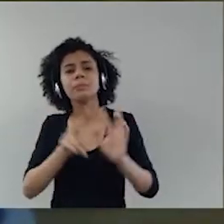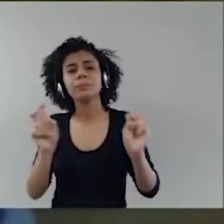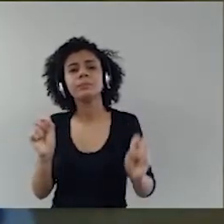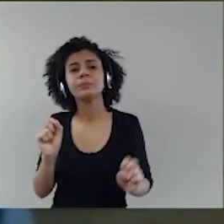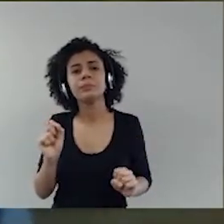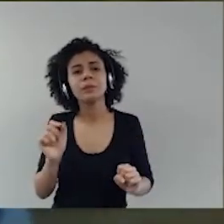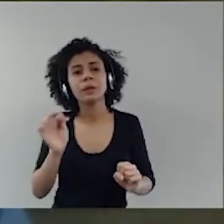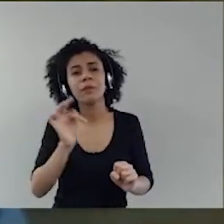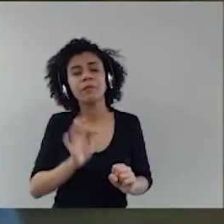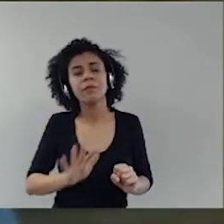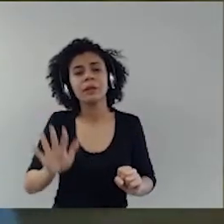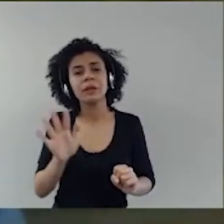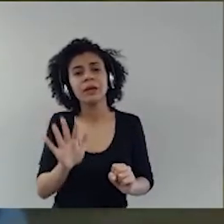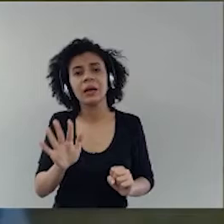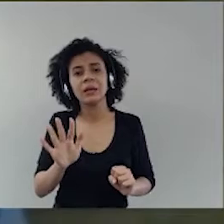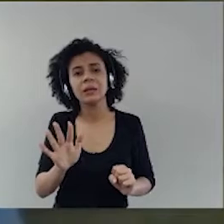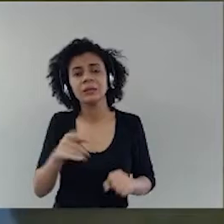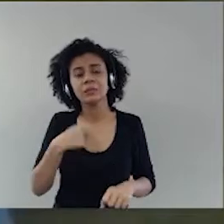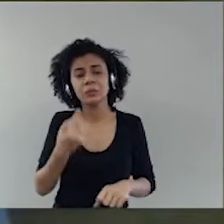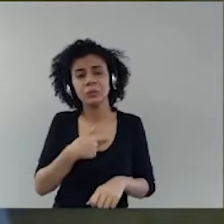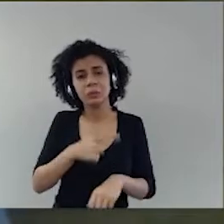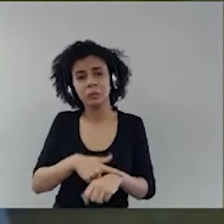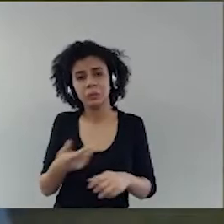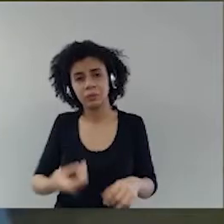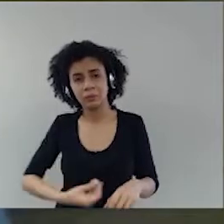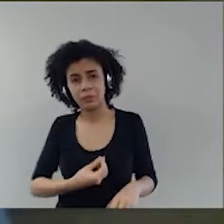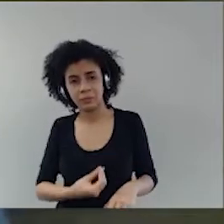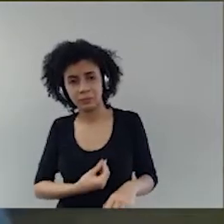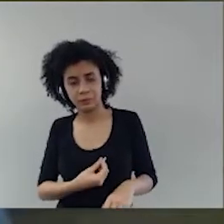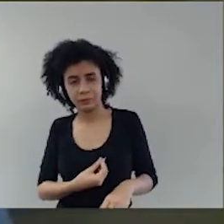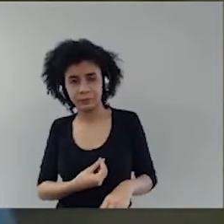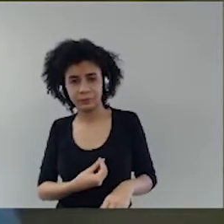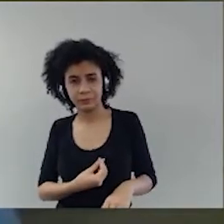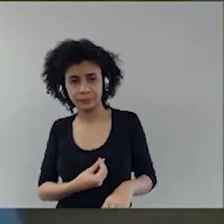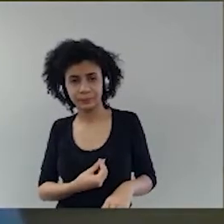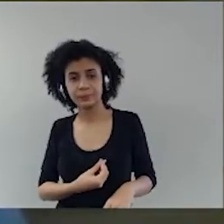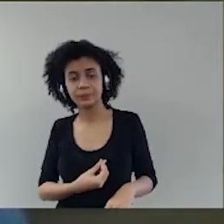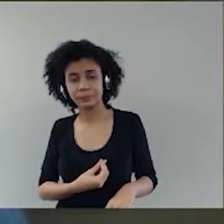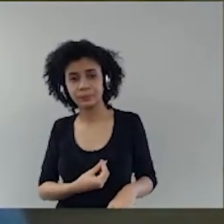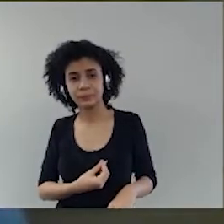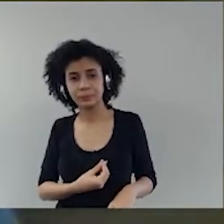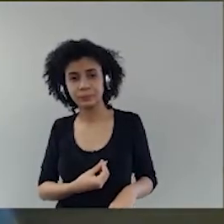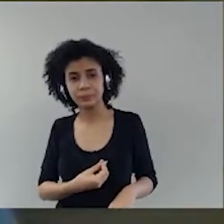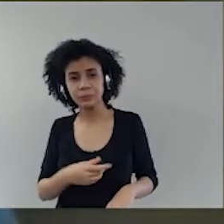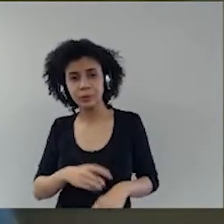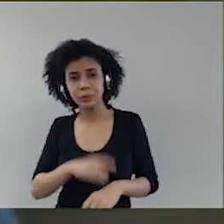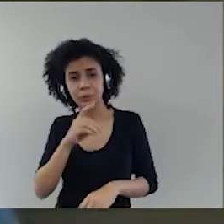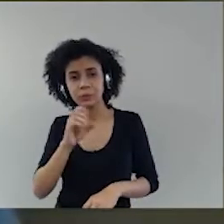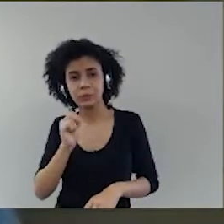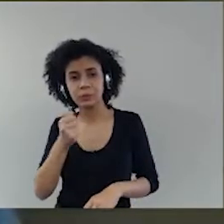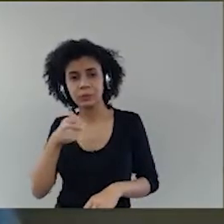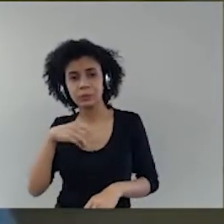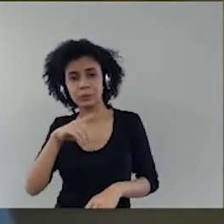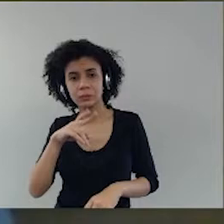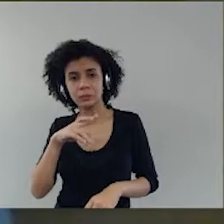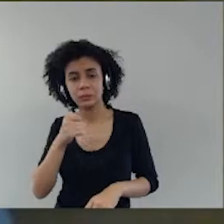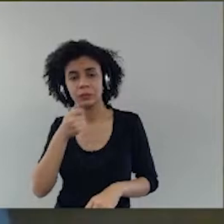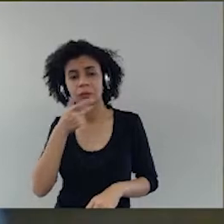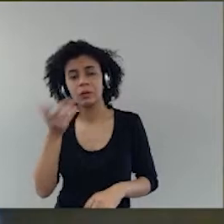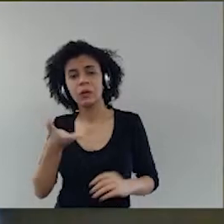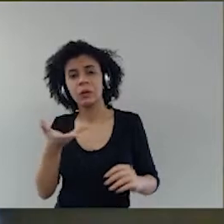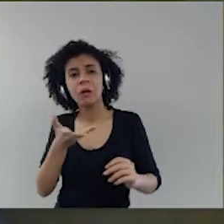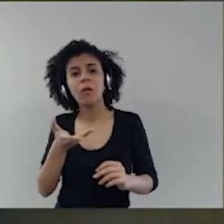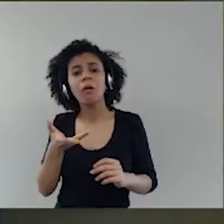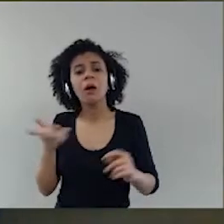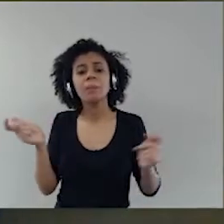de federalismo nesse momento que nós estamos vivendo. Então, a doutora Sandra mencionava agora há pouco, né,